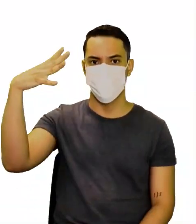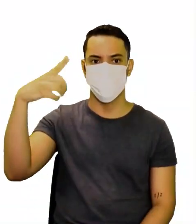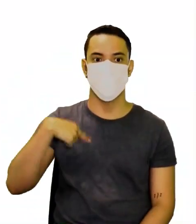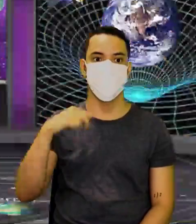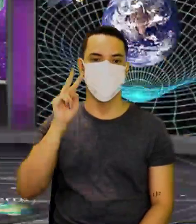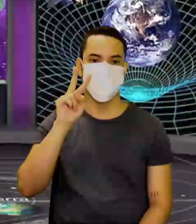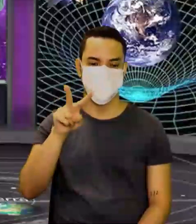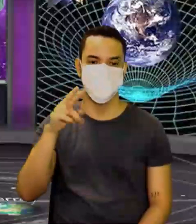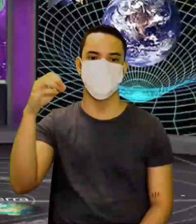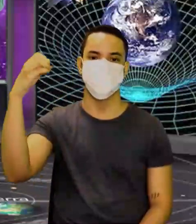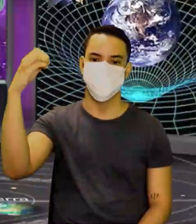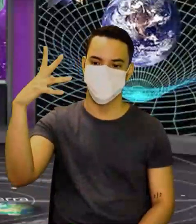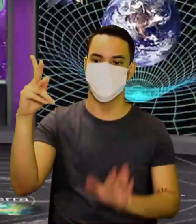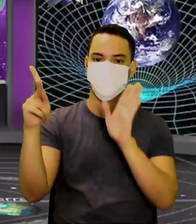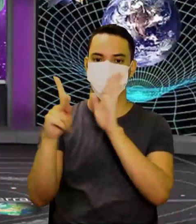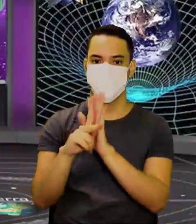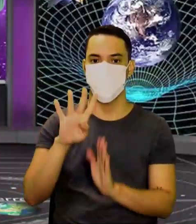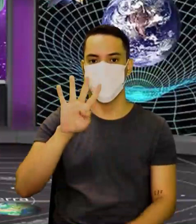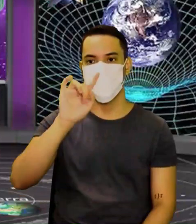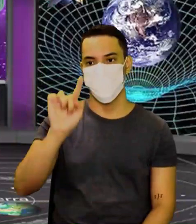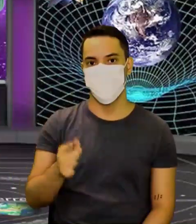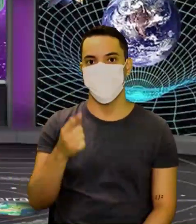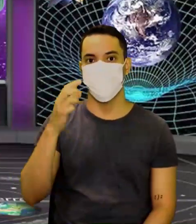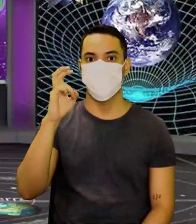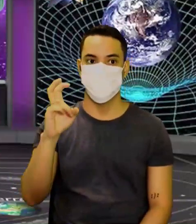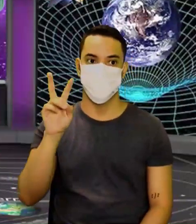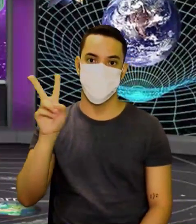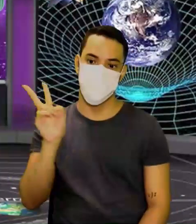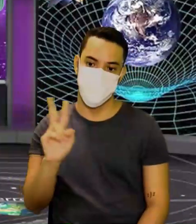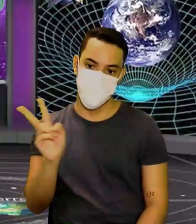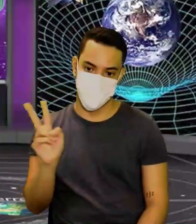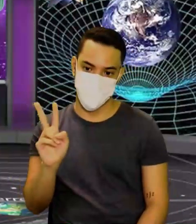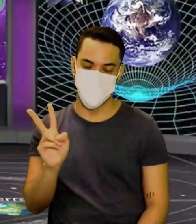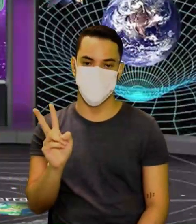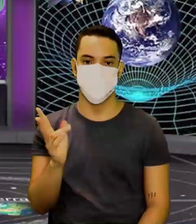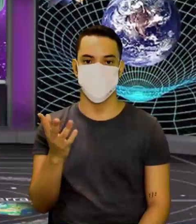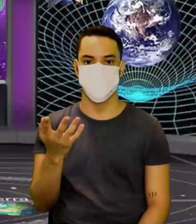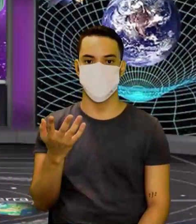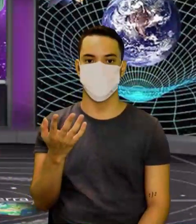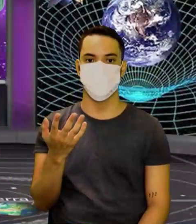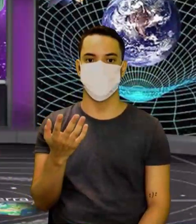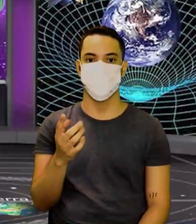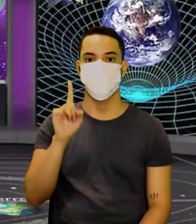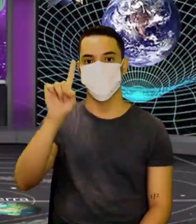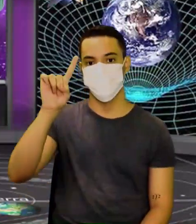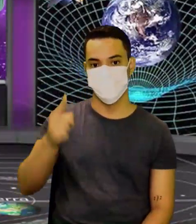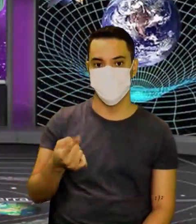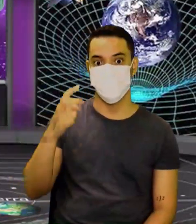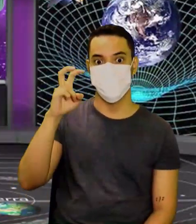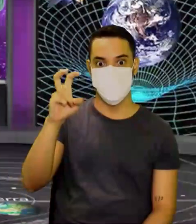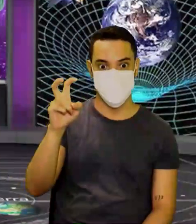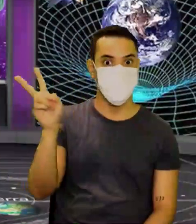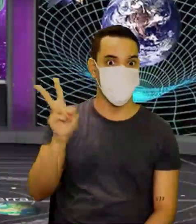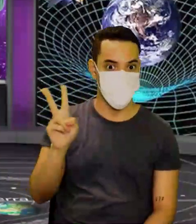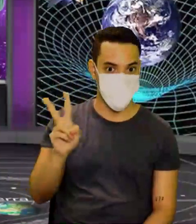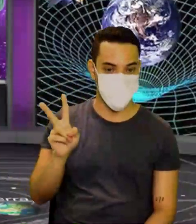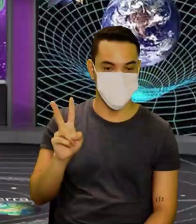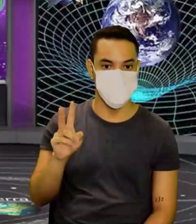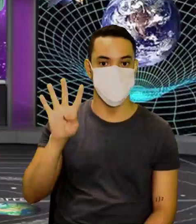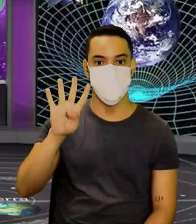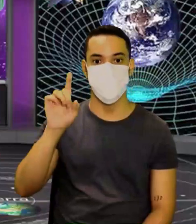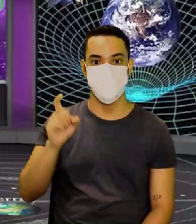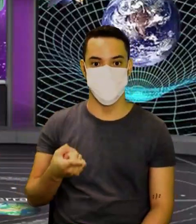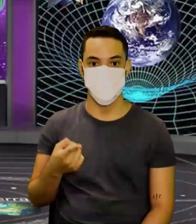uma lâmpada de 4,5 volts e 1,5 volts e